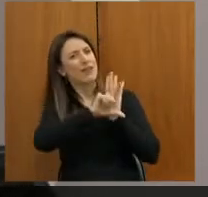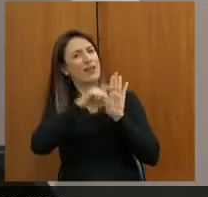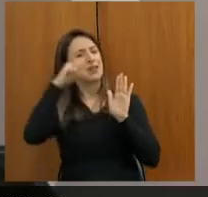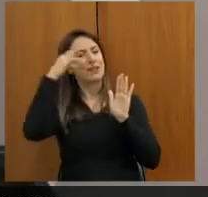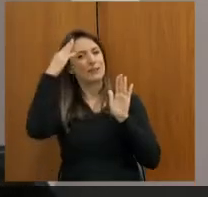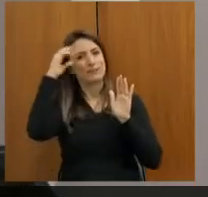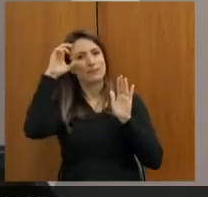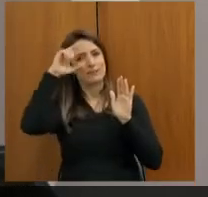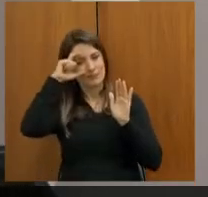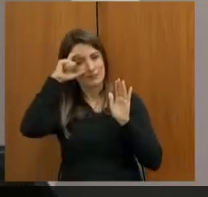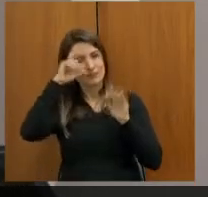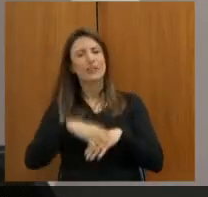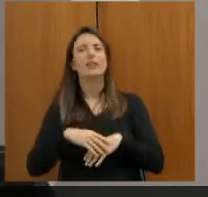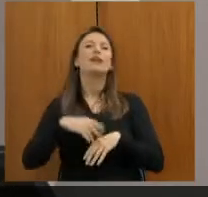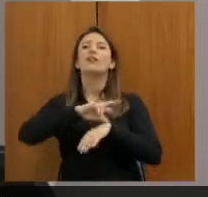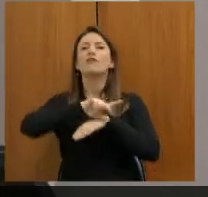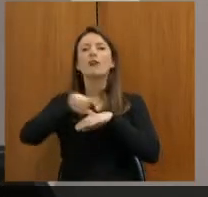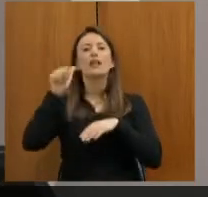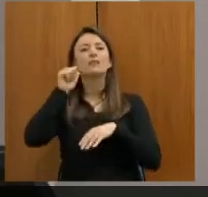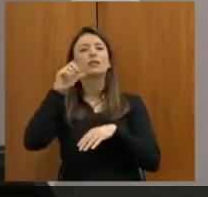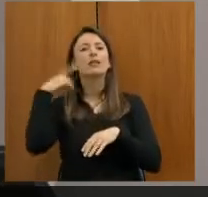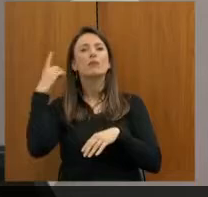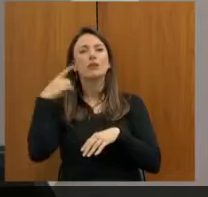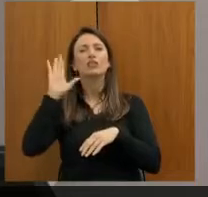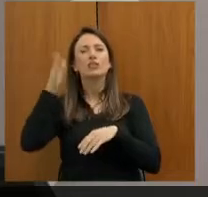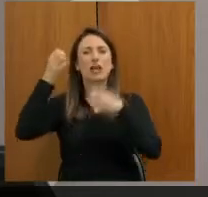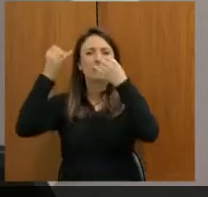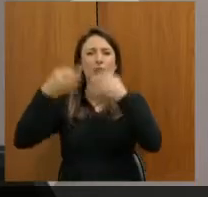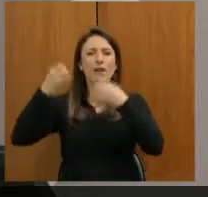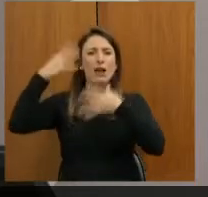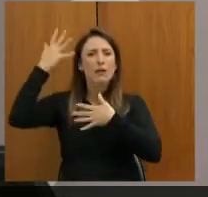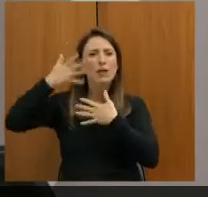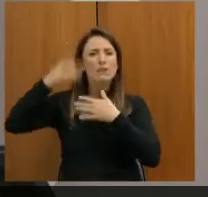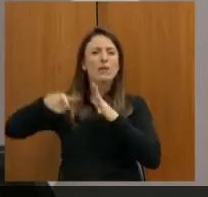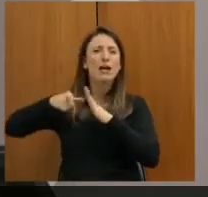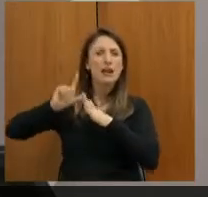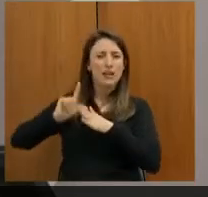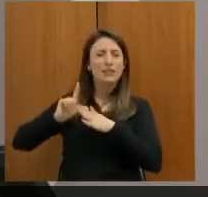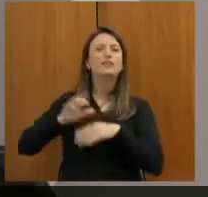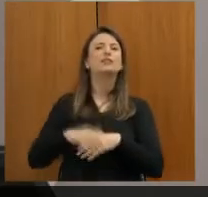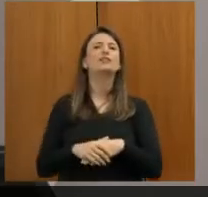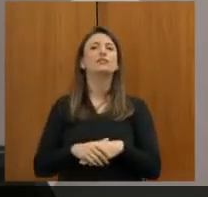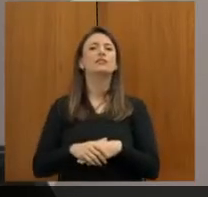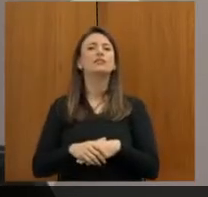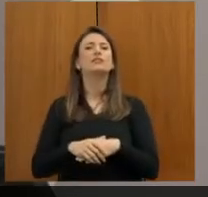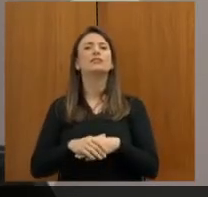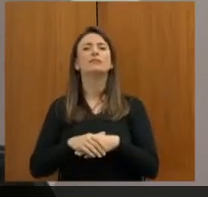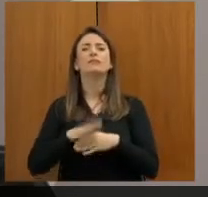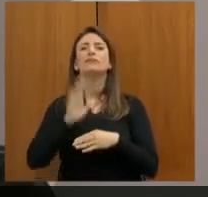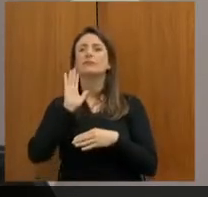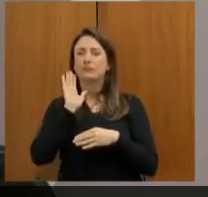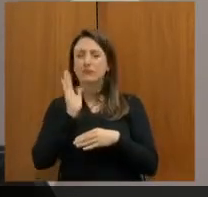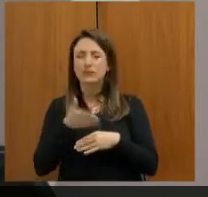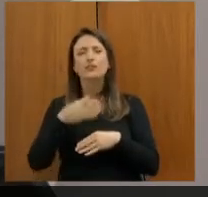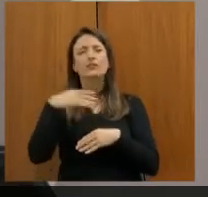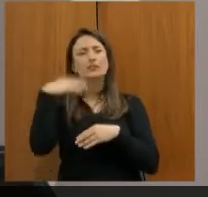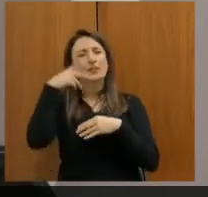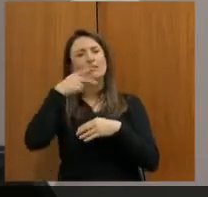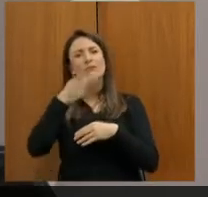deputadas que usaram aqui da Tribuna Fizeram essa referência